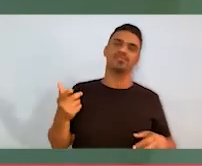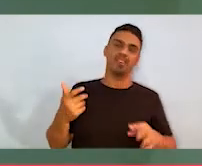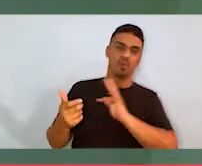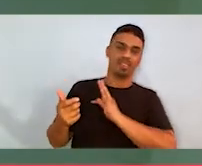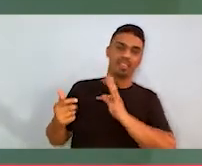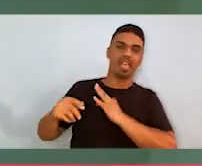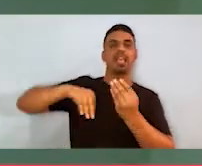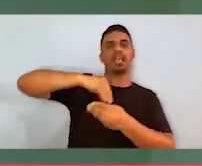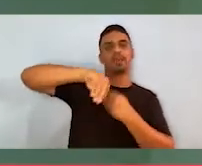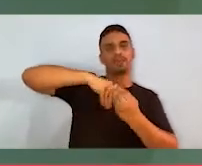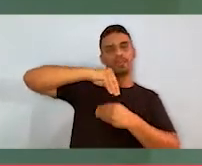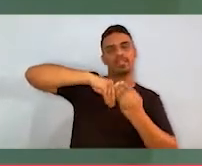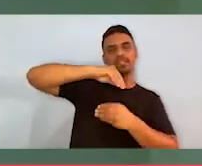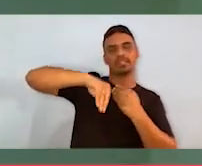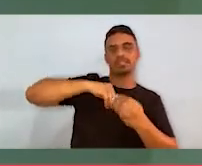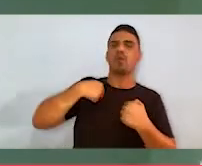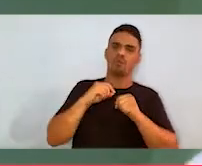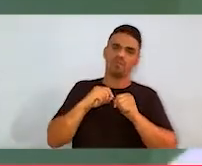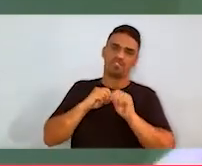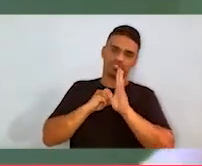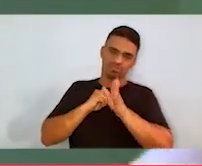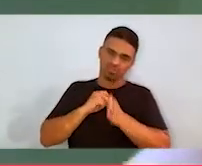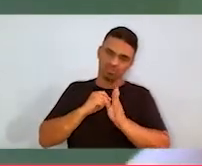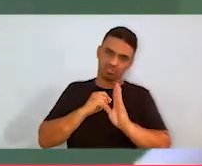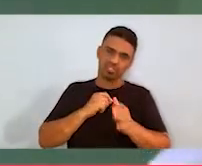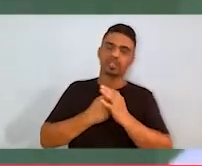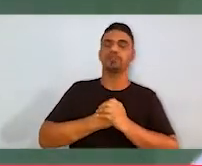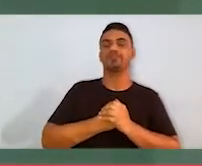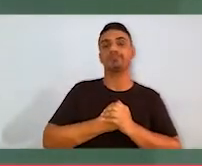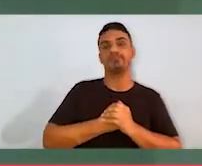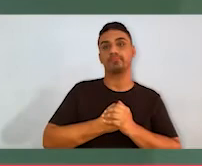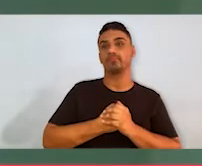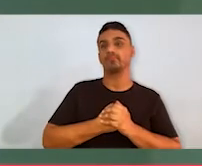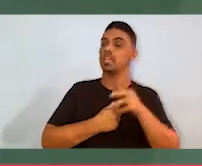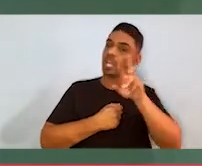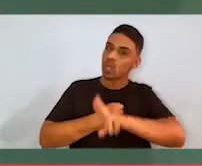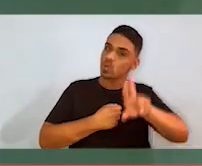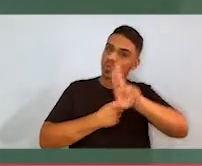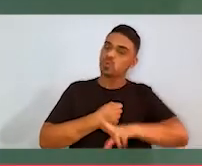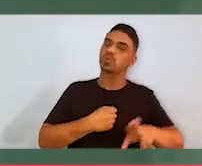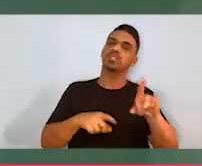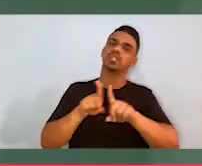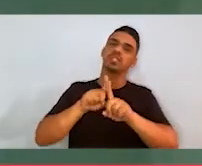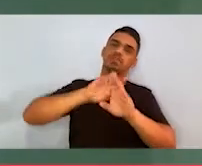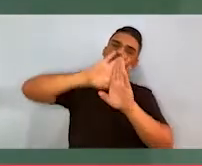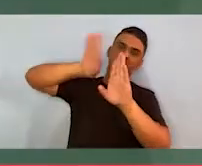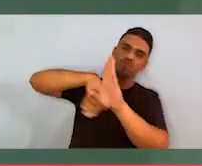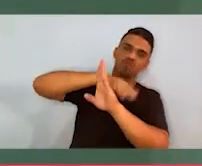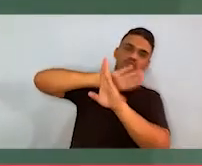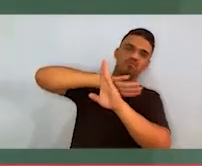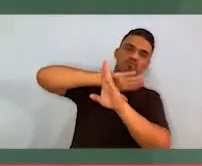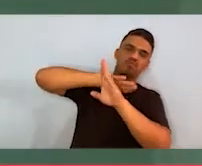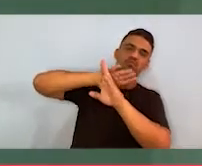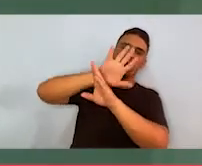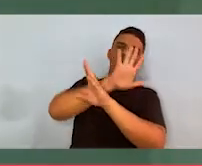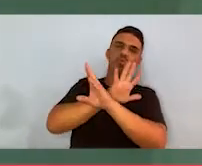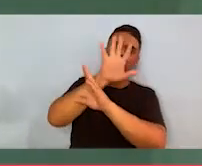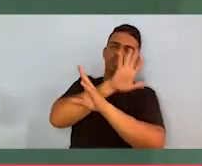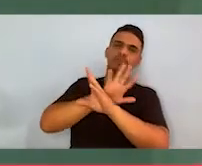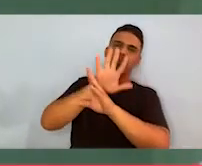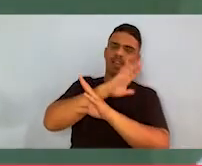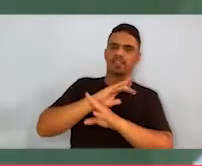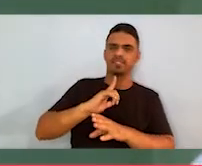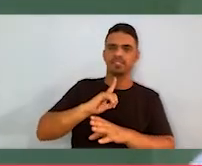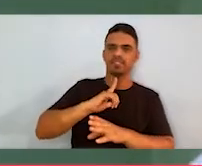isso é técnica mista. Então, eu já fiz isso. Eu já usei até fundo de imagem, por exemplo, tem uma imagem minha